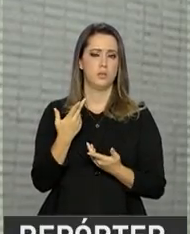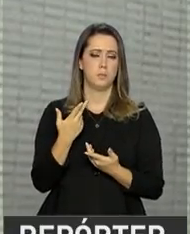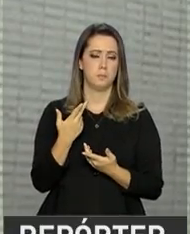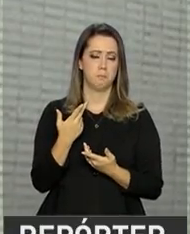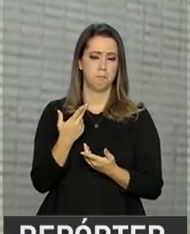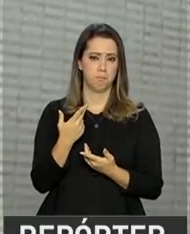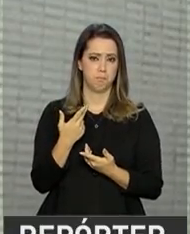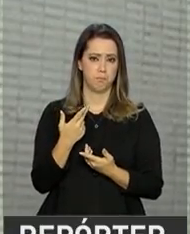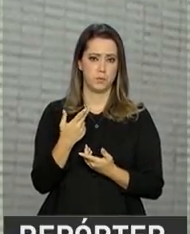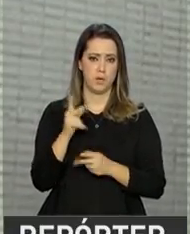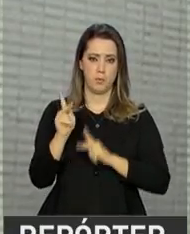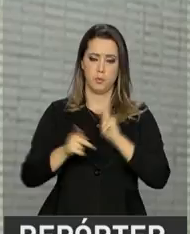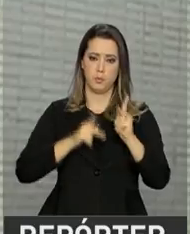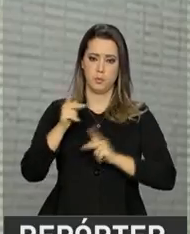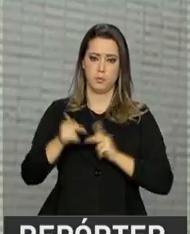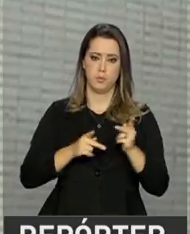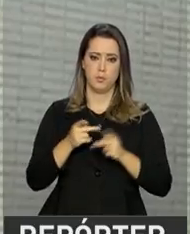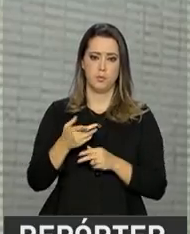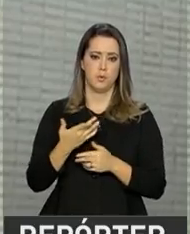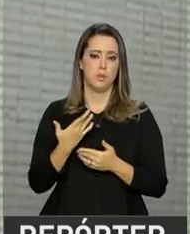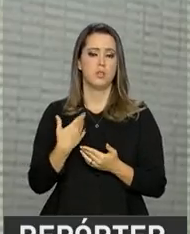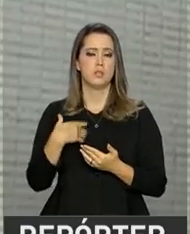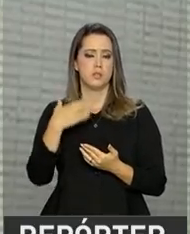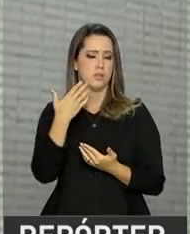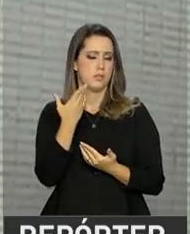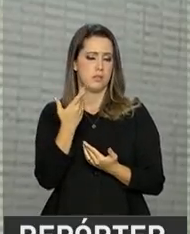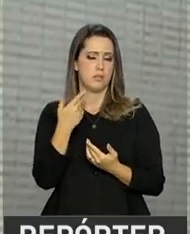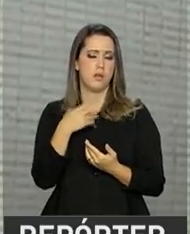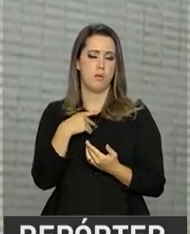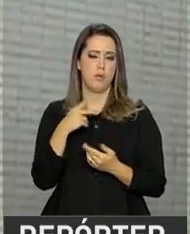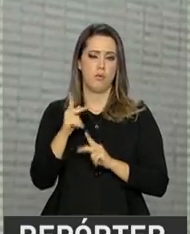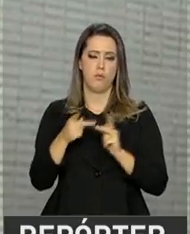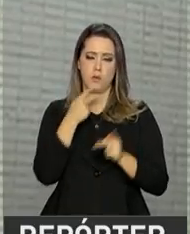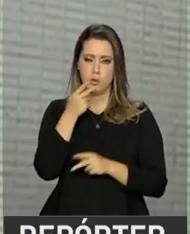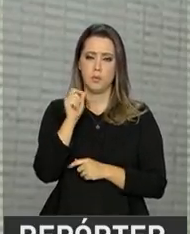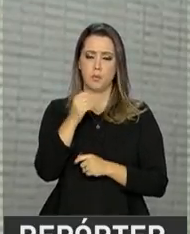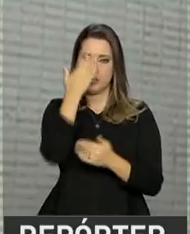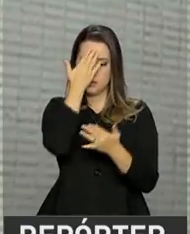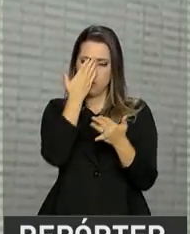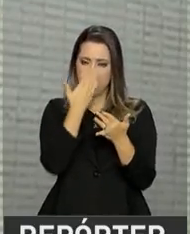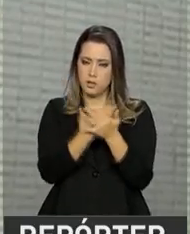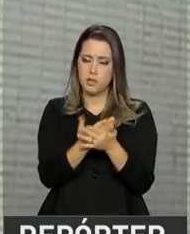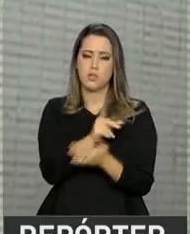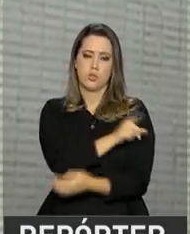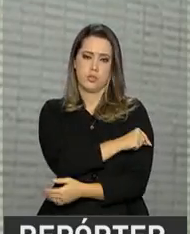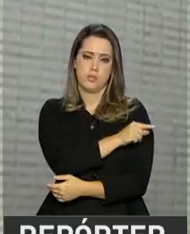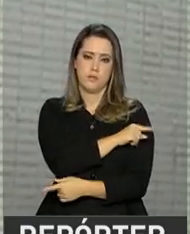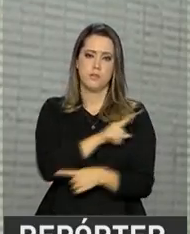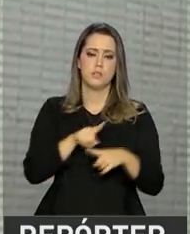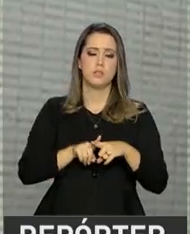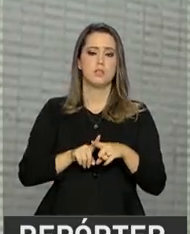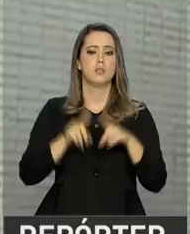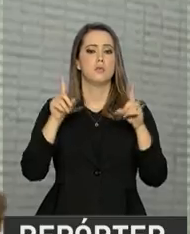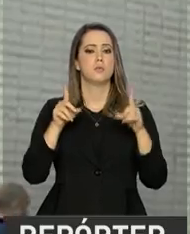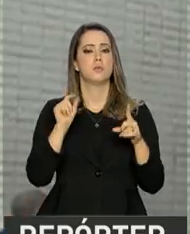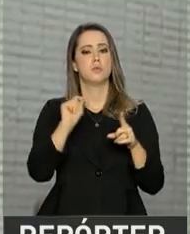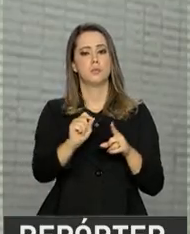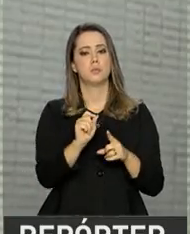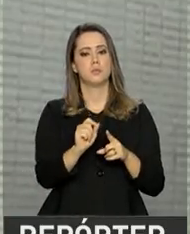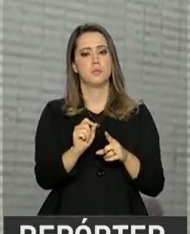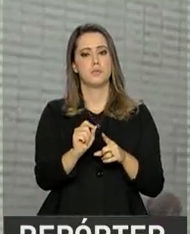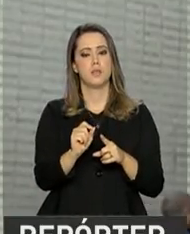de a população estar descrente em relação à eficácia da vacina fracionada contra a febre amarela que